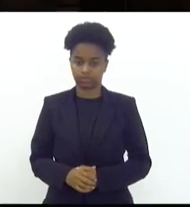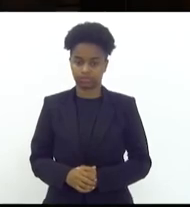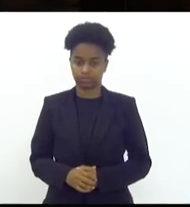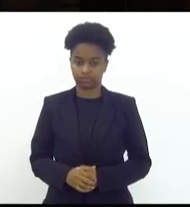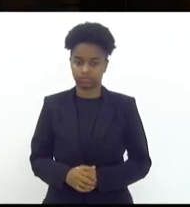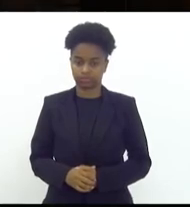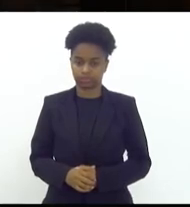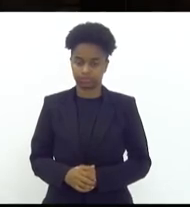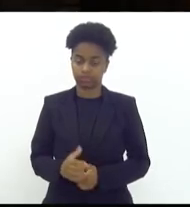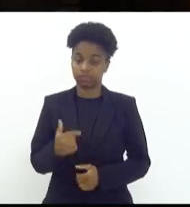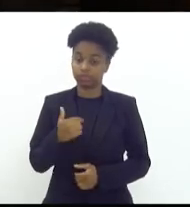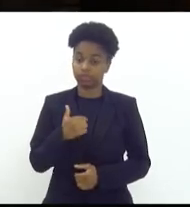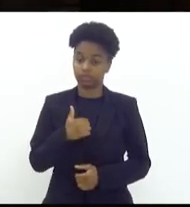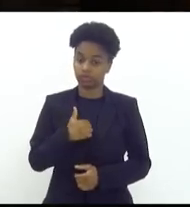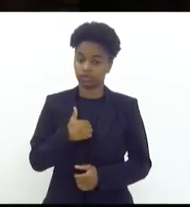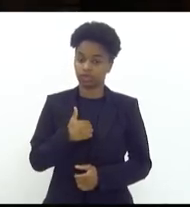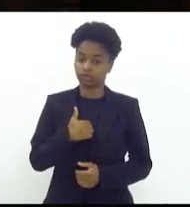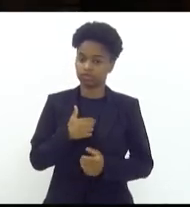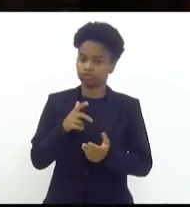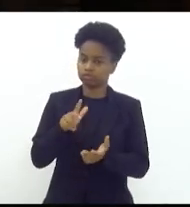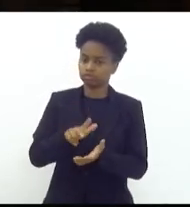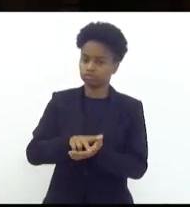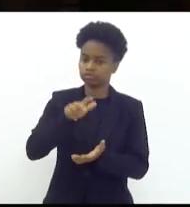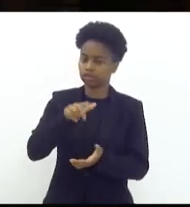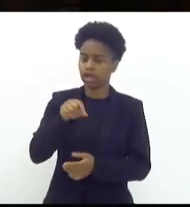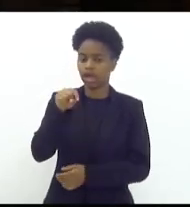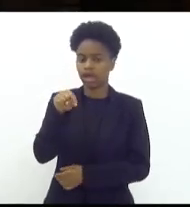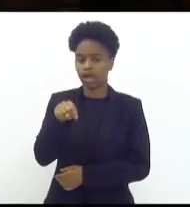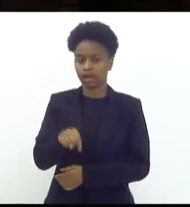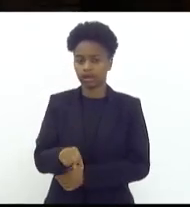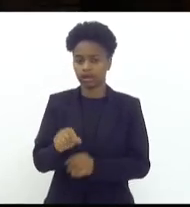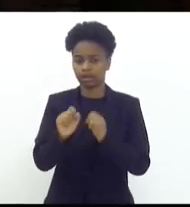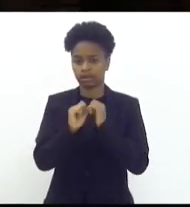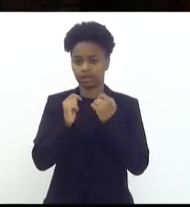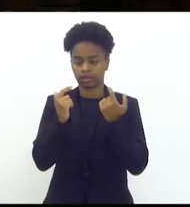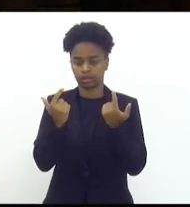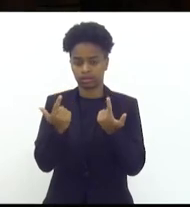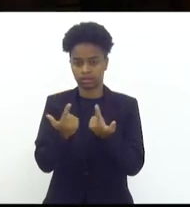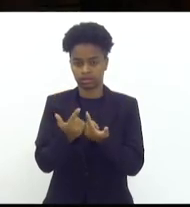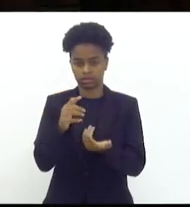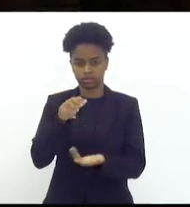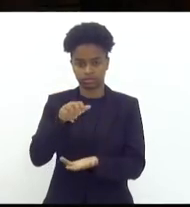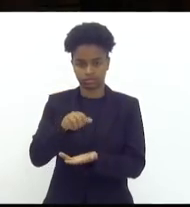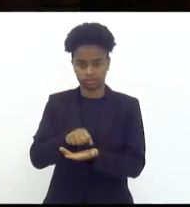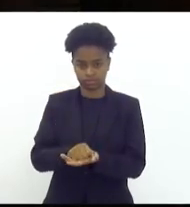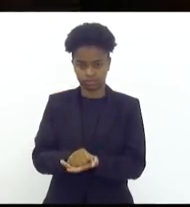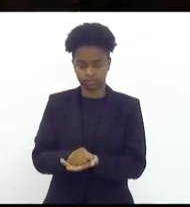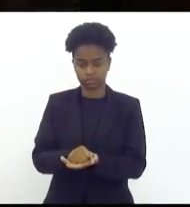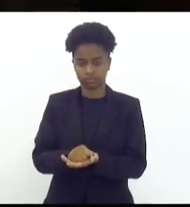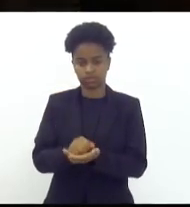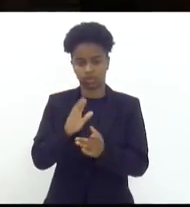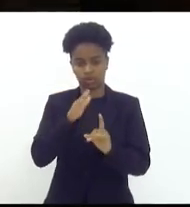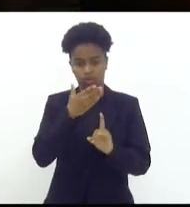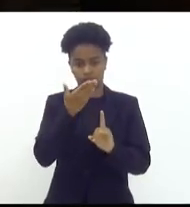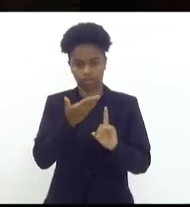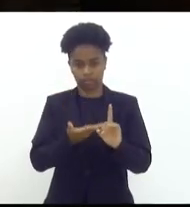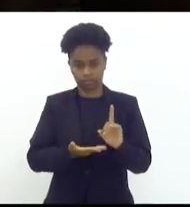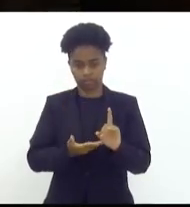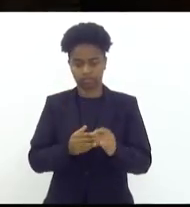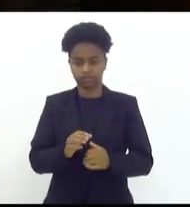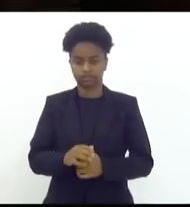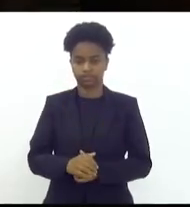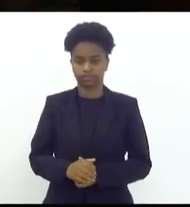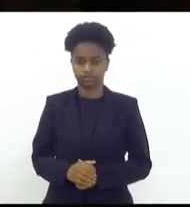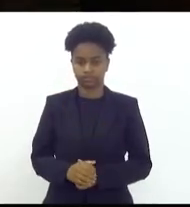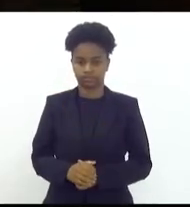acho questão de consignados desta casa de leis essa justa homenagem